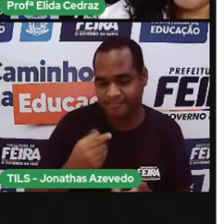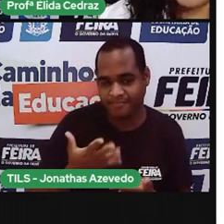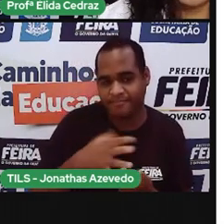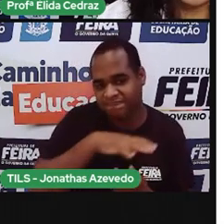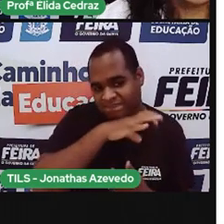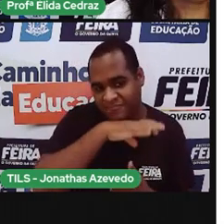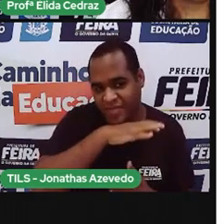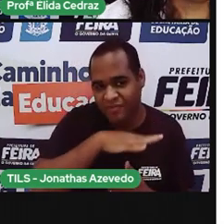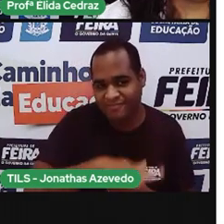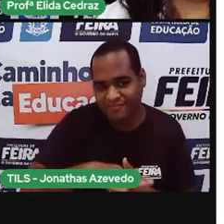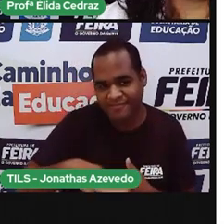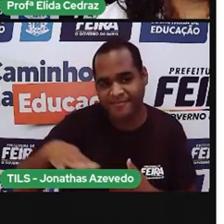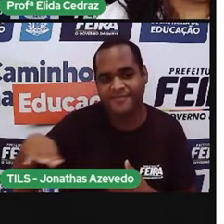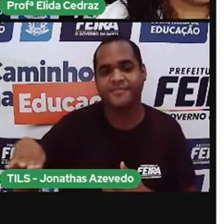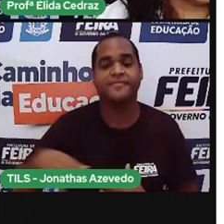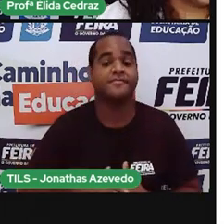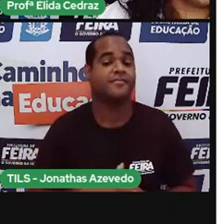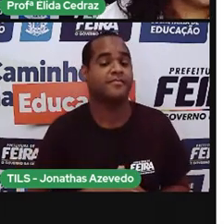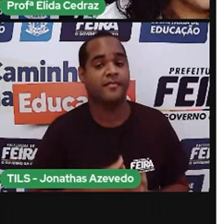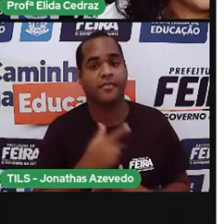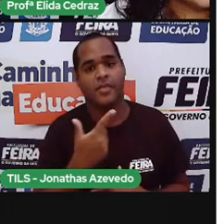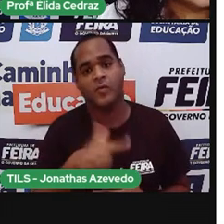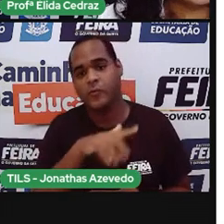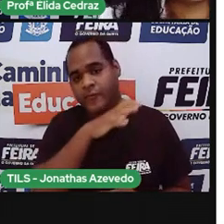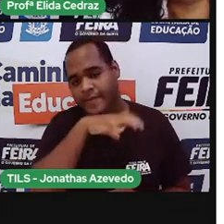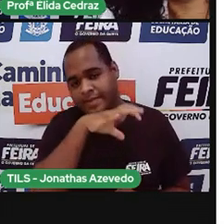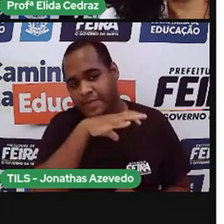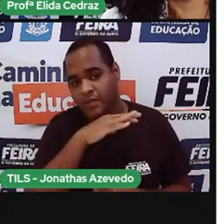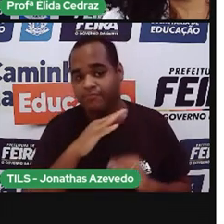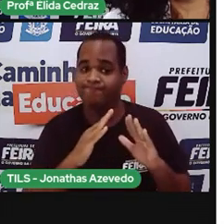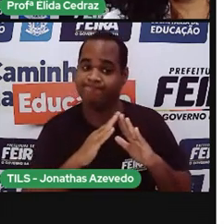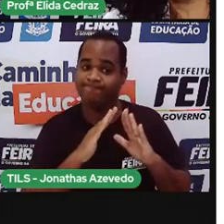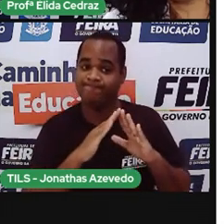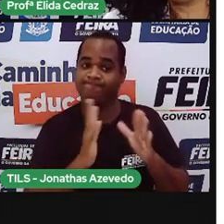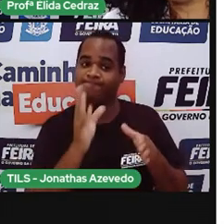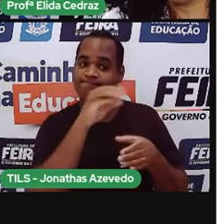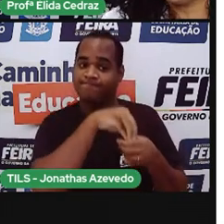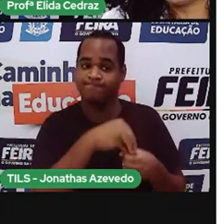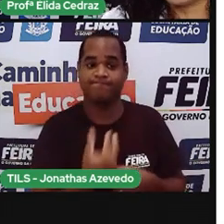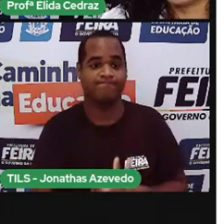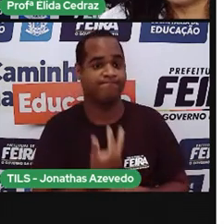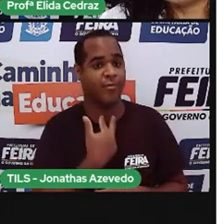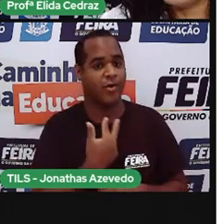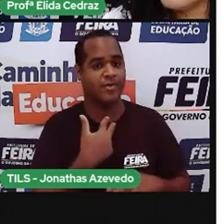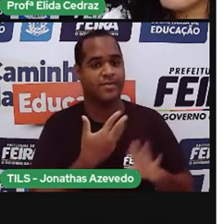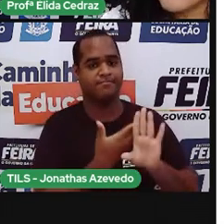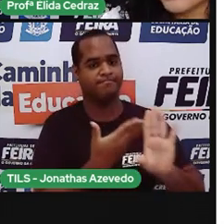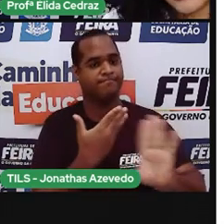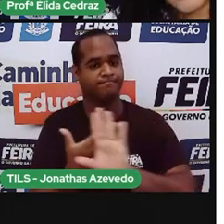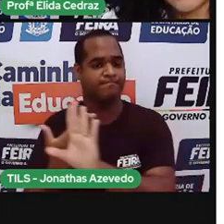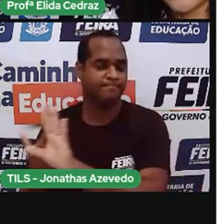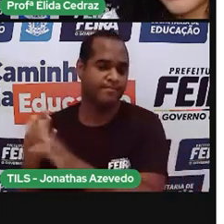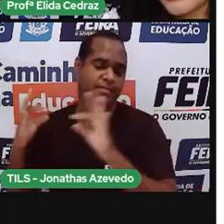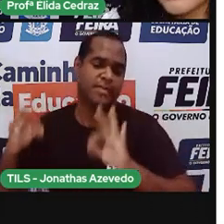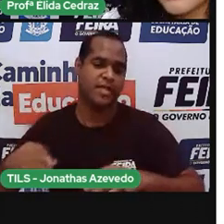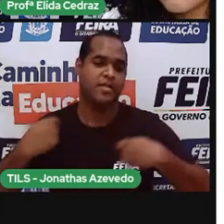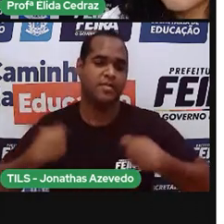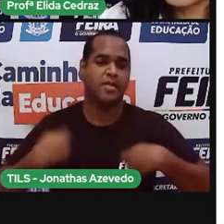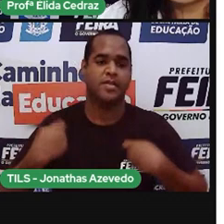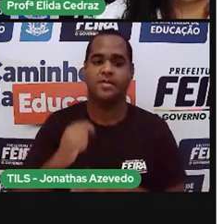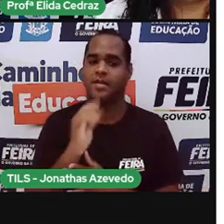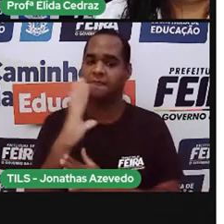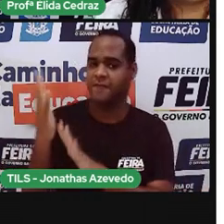estimação. Nós vimos os animais silvestres, que eles precisam ficar livres na